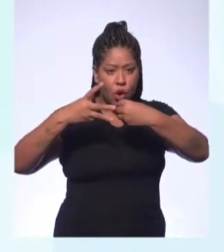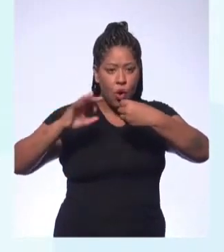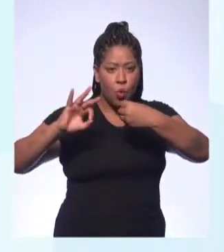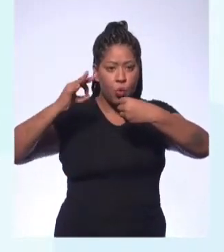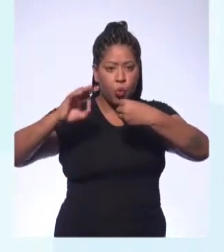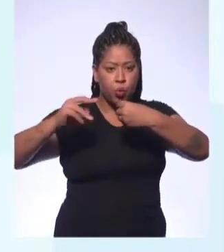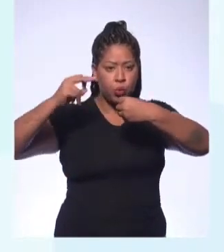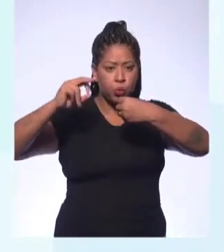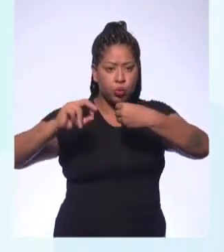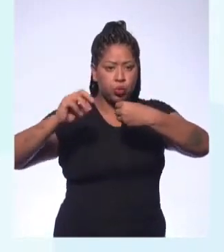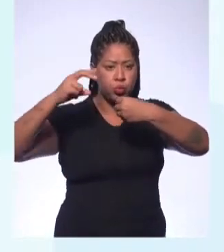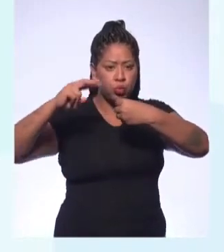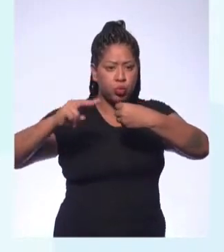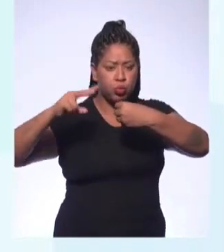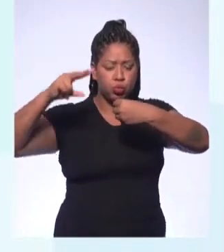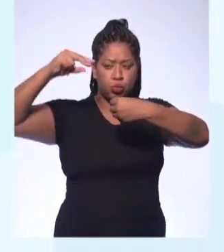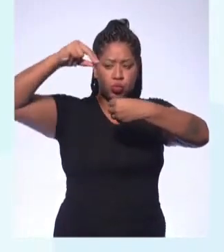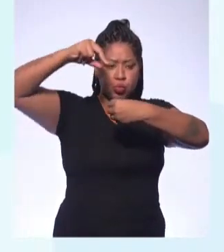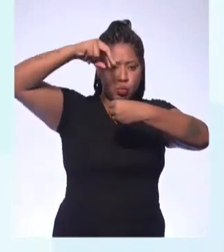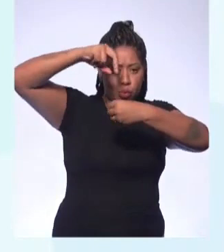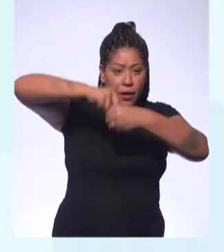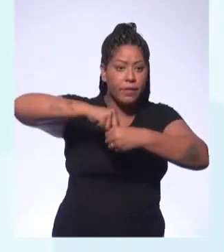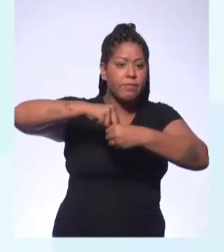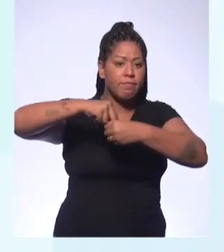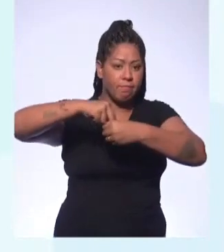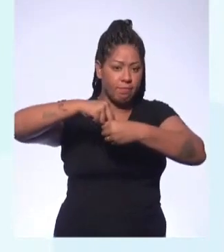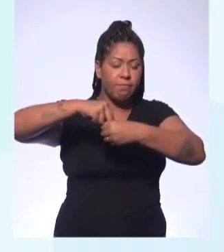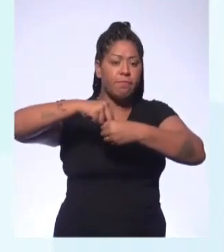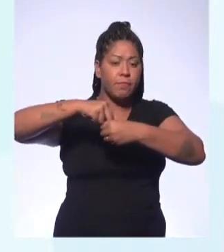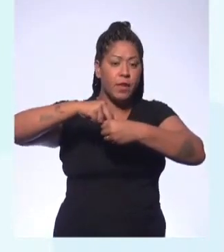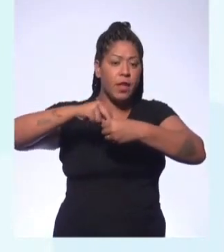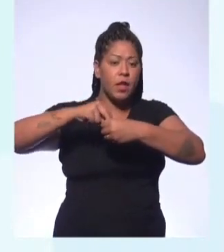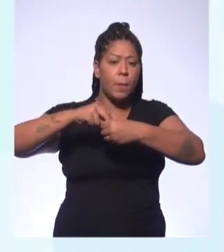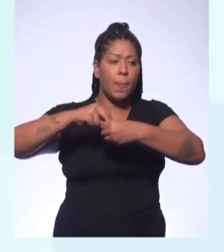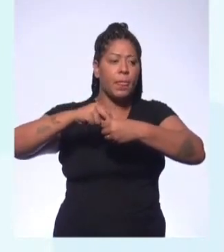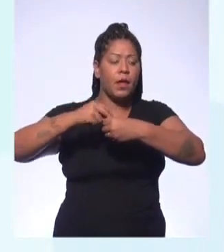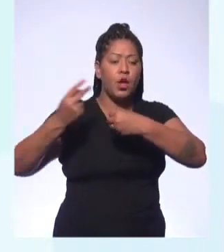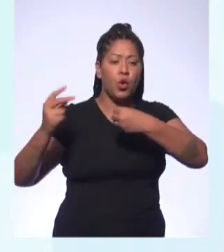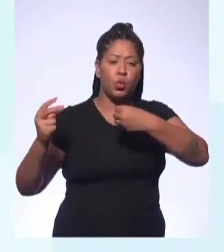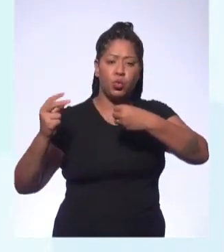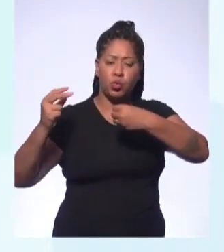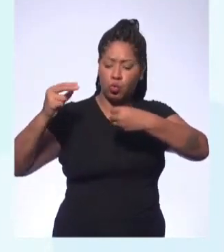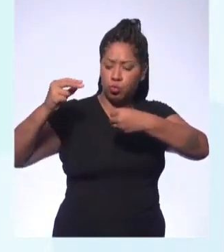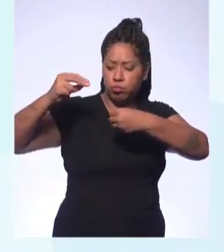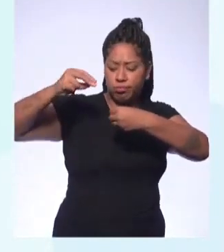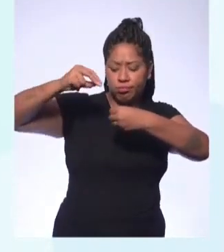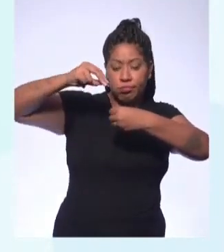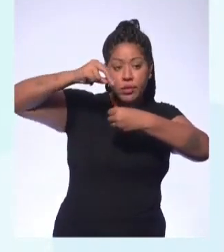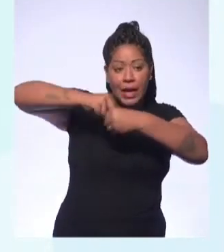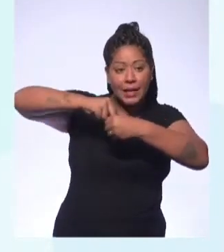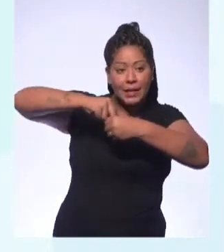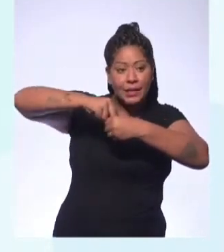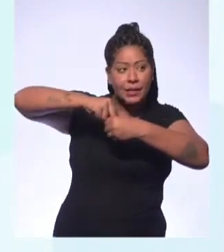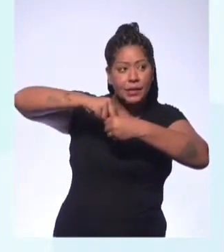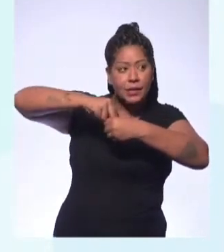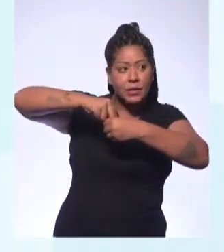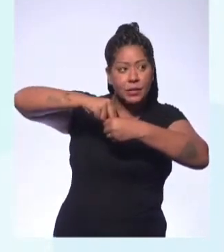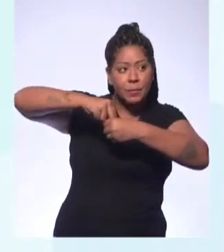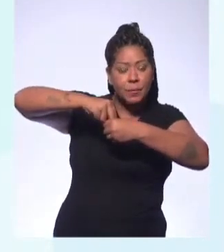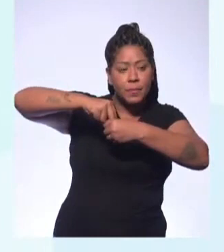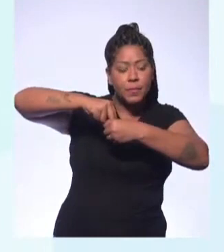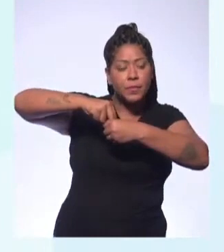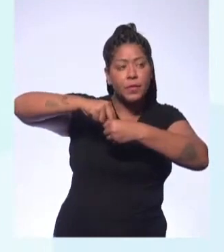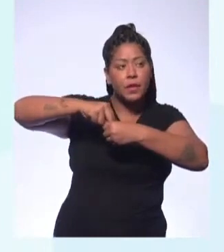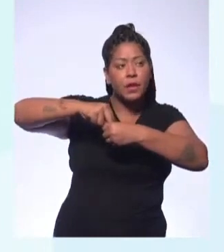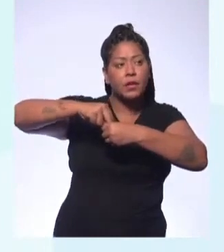fica inativo, ele fica ali só em stand-by. Tá? Aí, a partir do momento que ele entra na célula, e em células